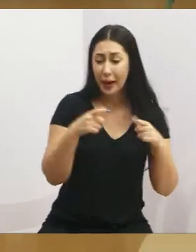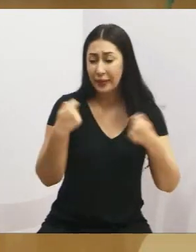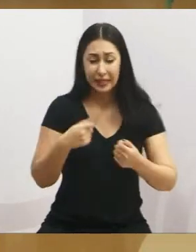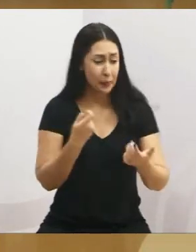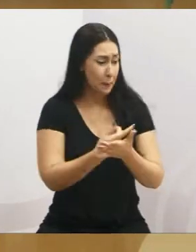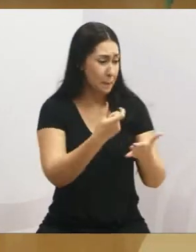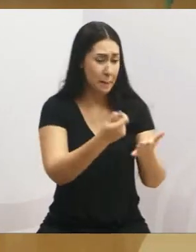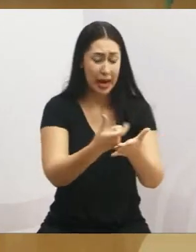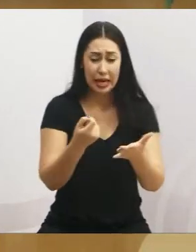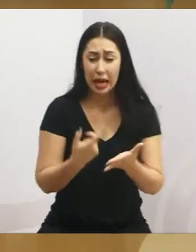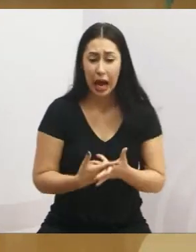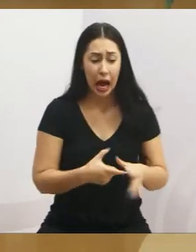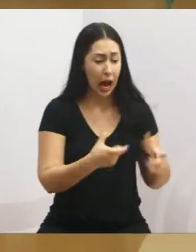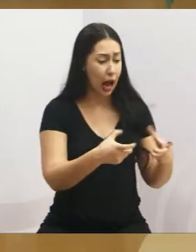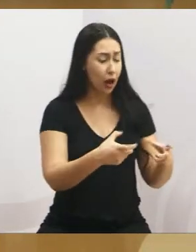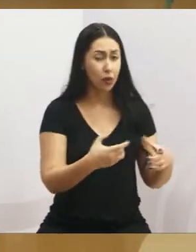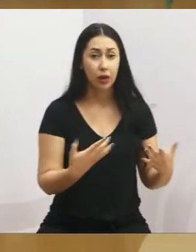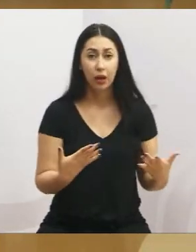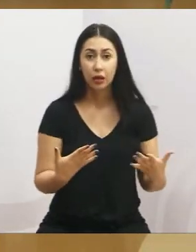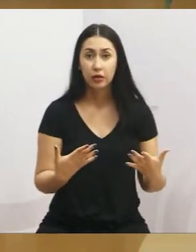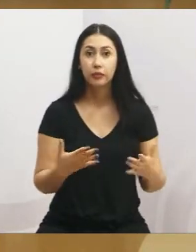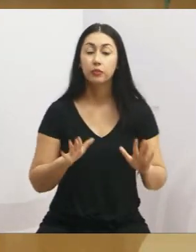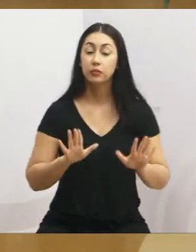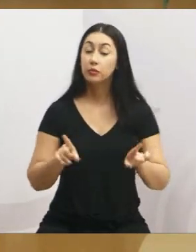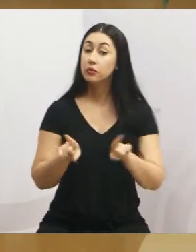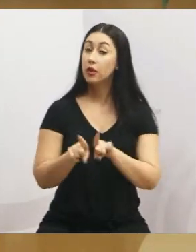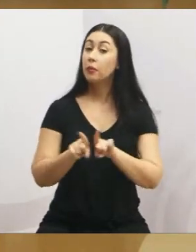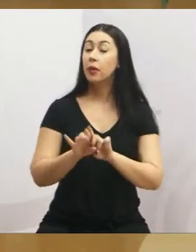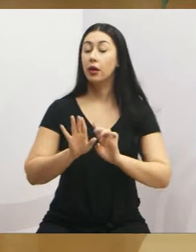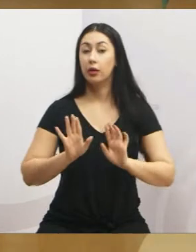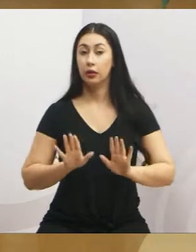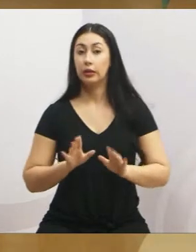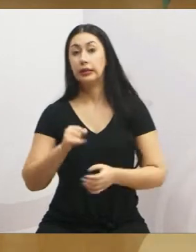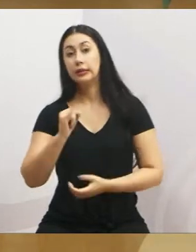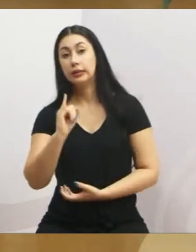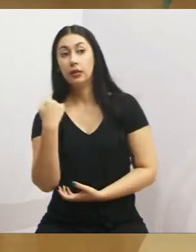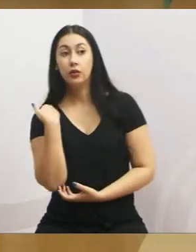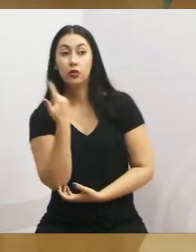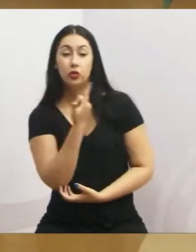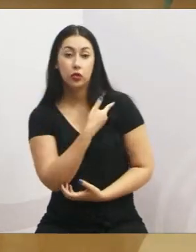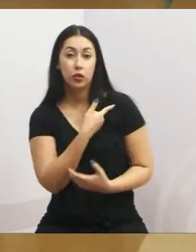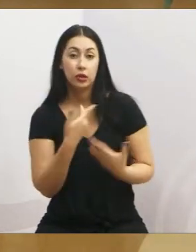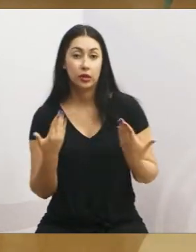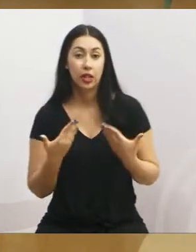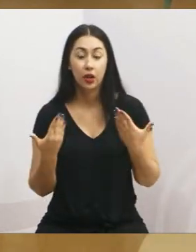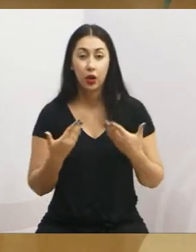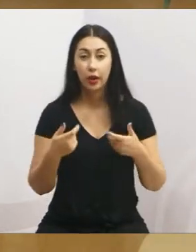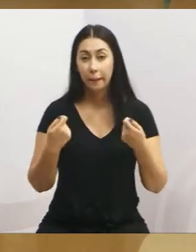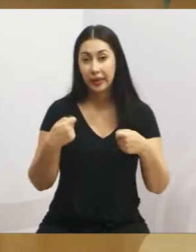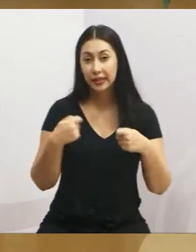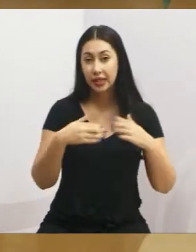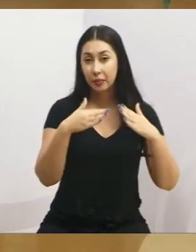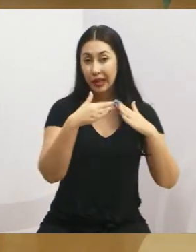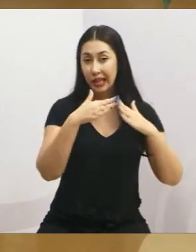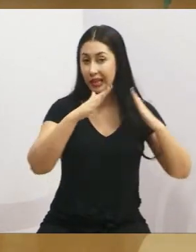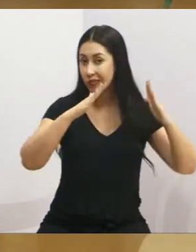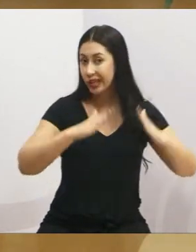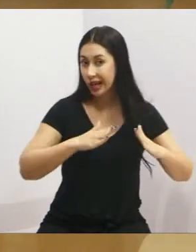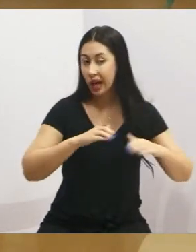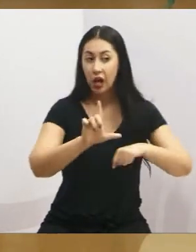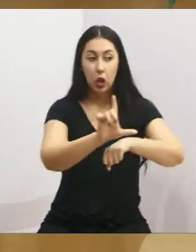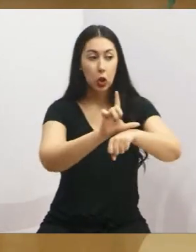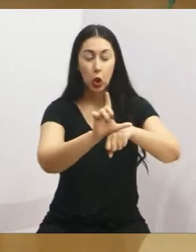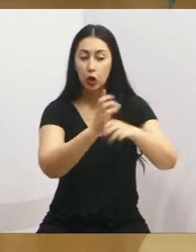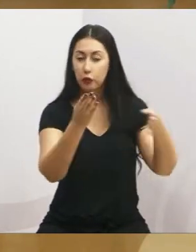Azul. E tem um outro detalhe também: se nós estamos com restrições no comércio, tem